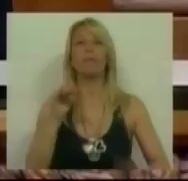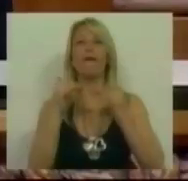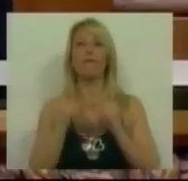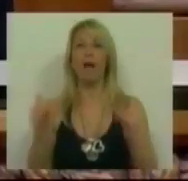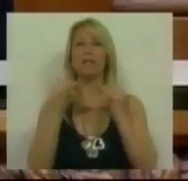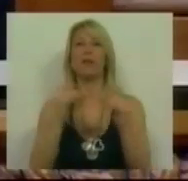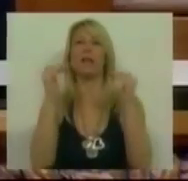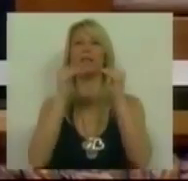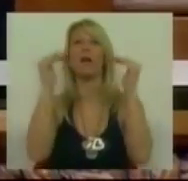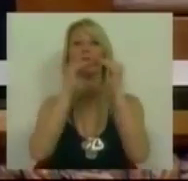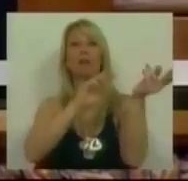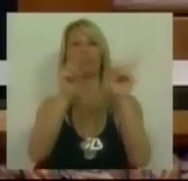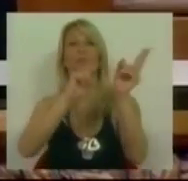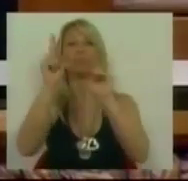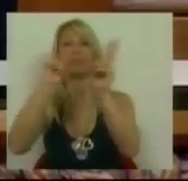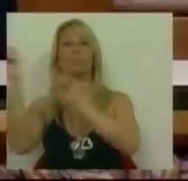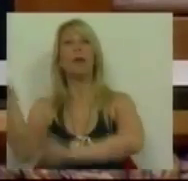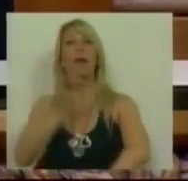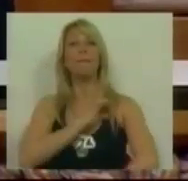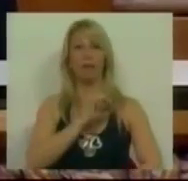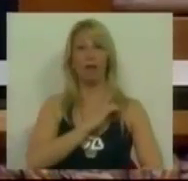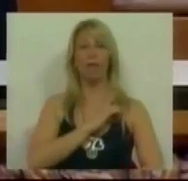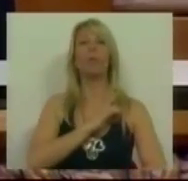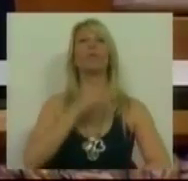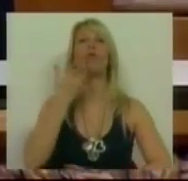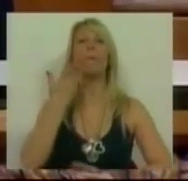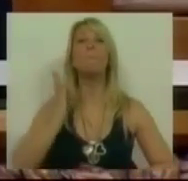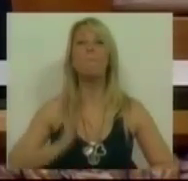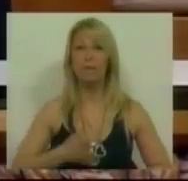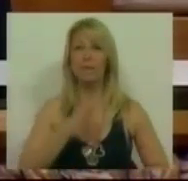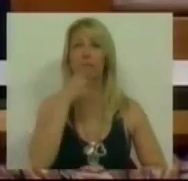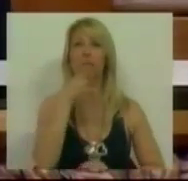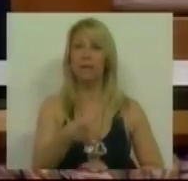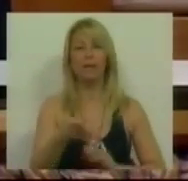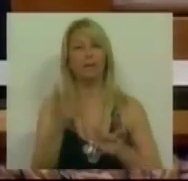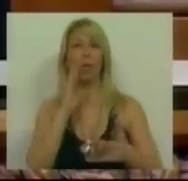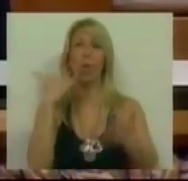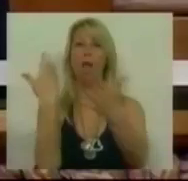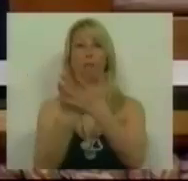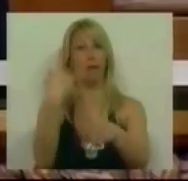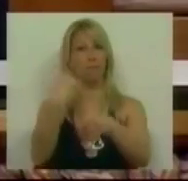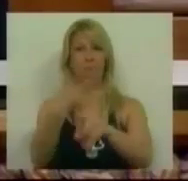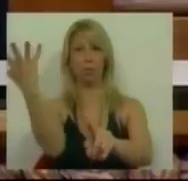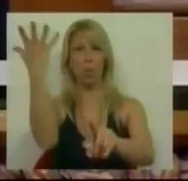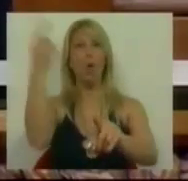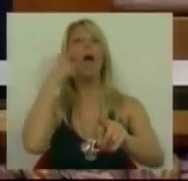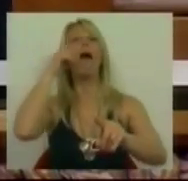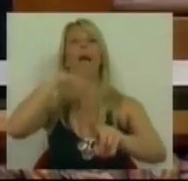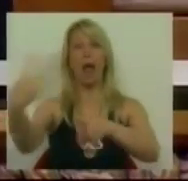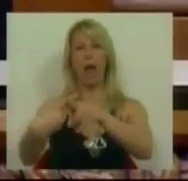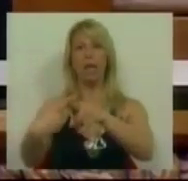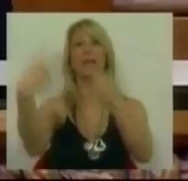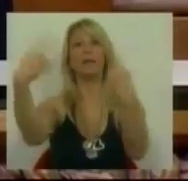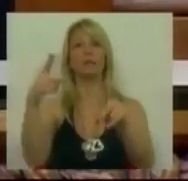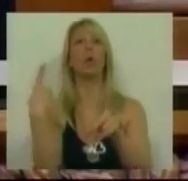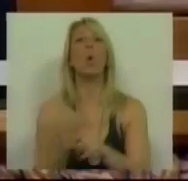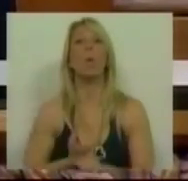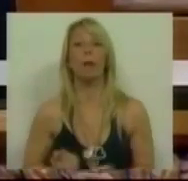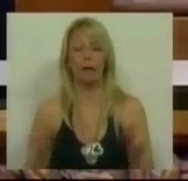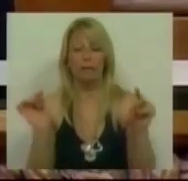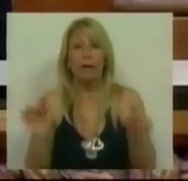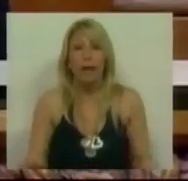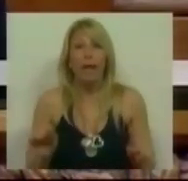de privatização e foi preciso, e vou citá-lo, manter a pílula dourada para os compradores. É, portanto, aqui